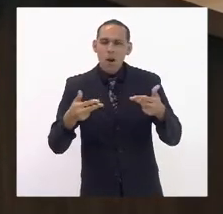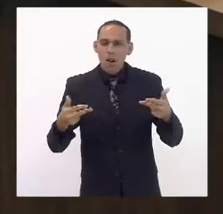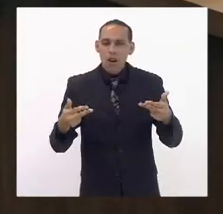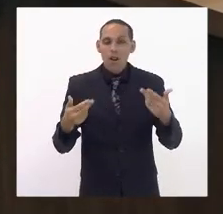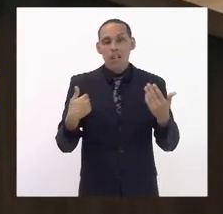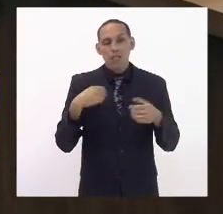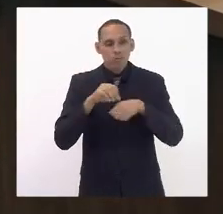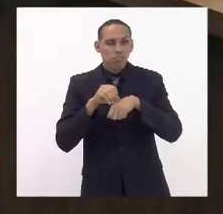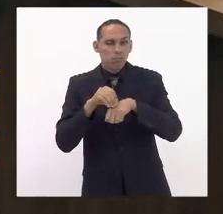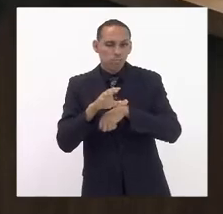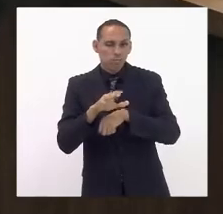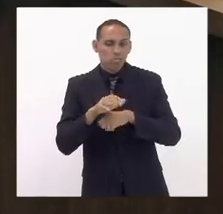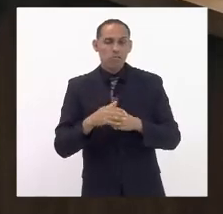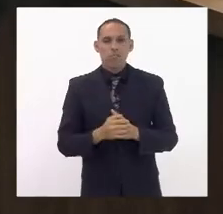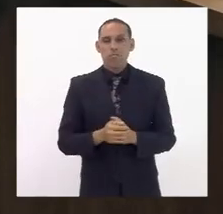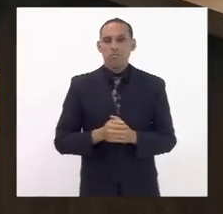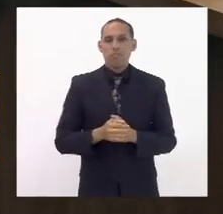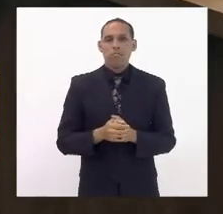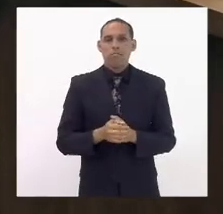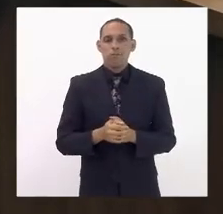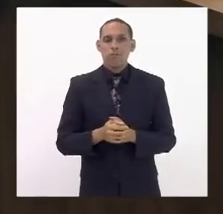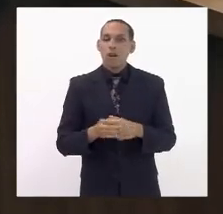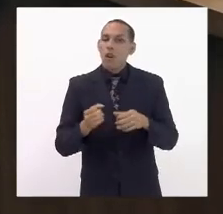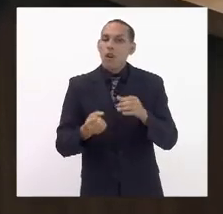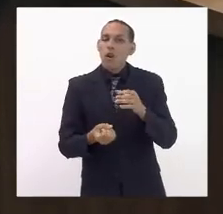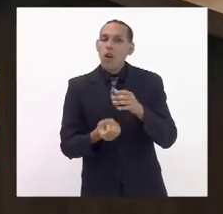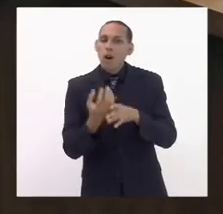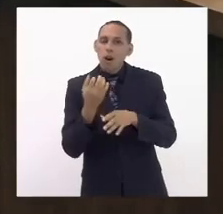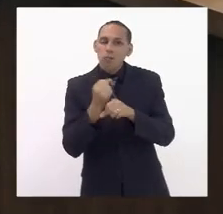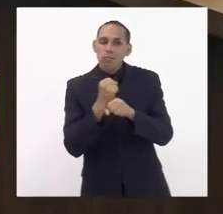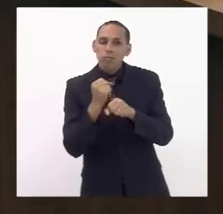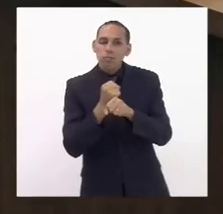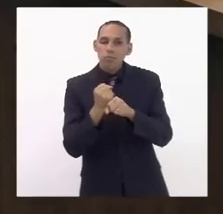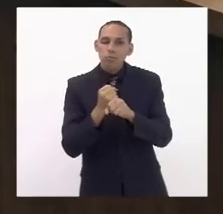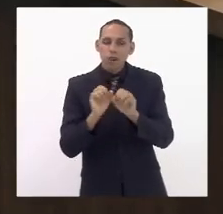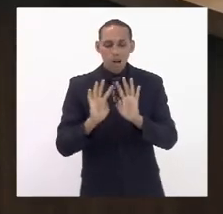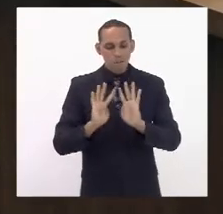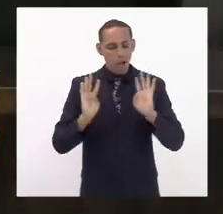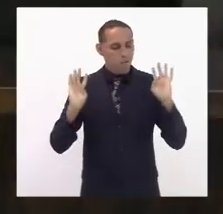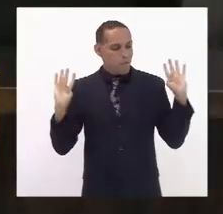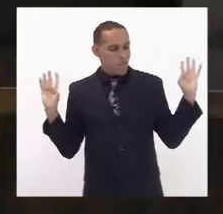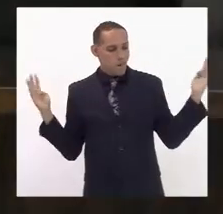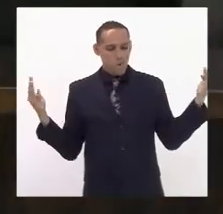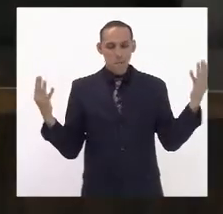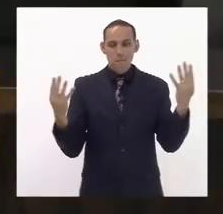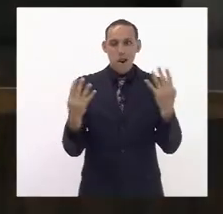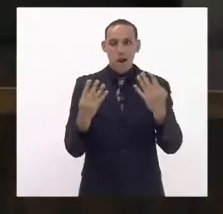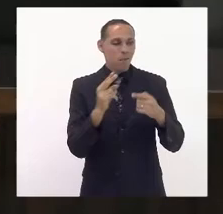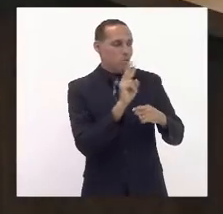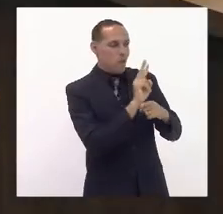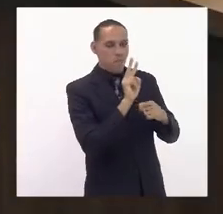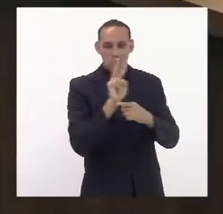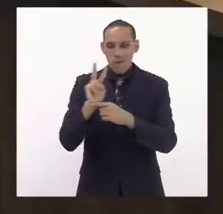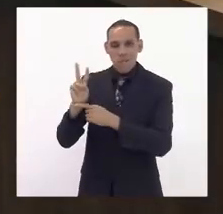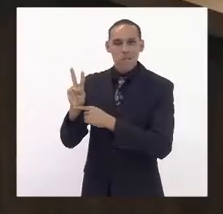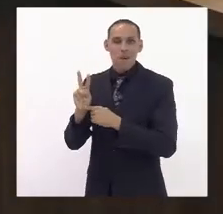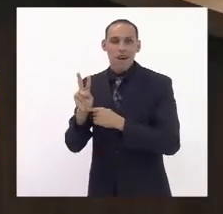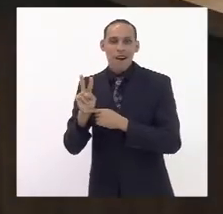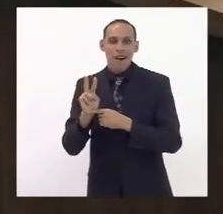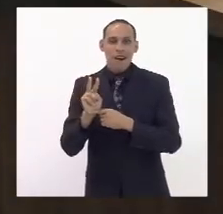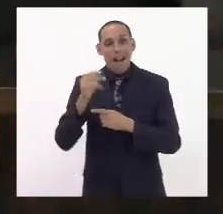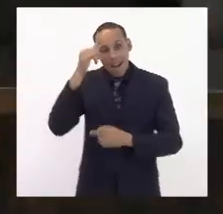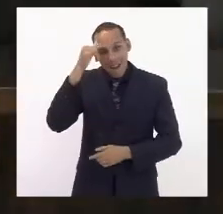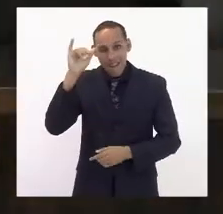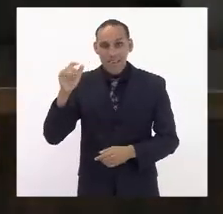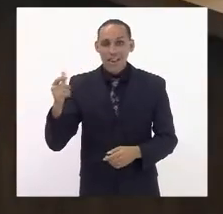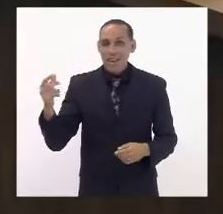sugeri a Vossa Excelência que o senhor construísse um cercadinho para evitar os embargos auriculares. É, e